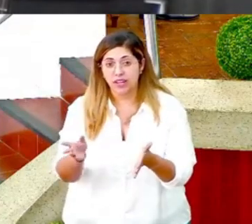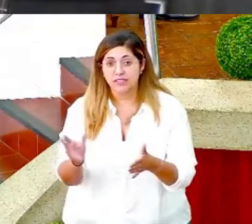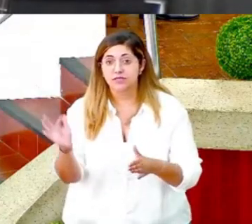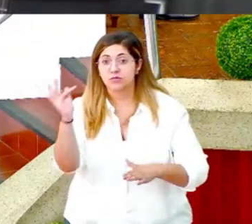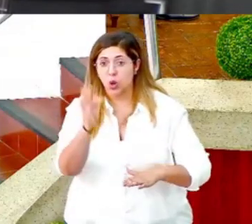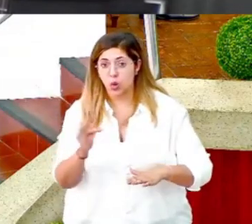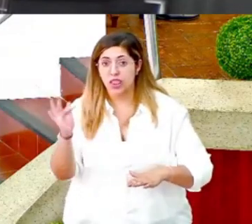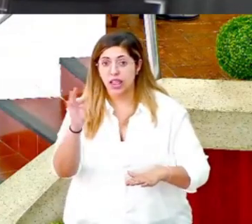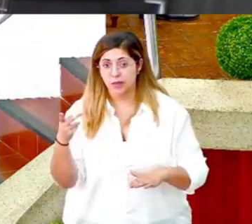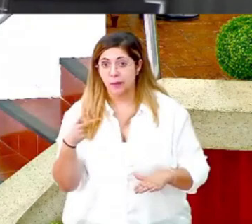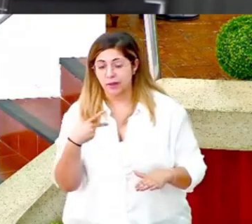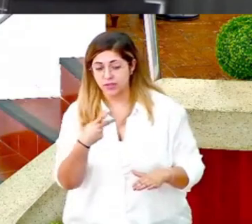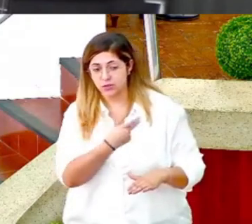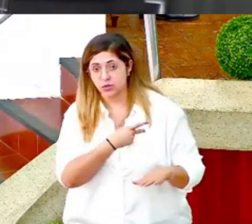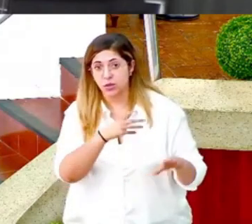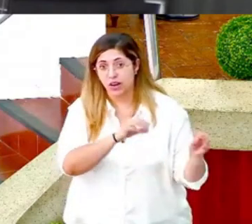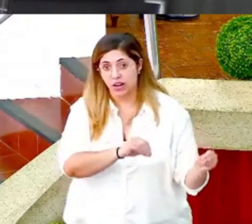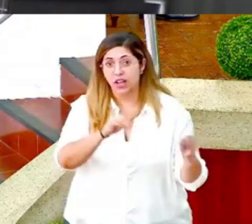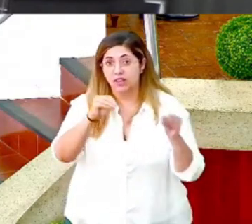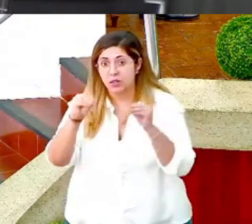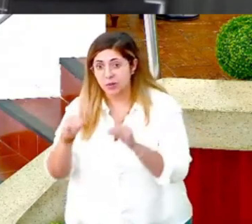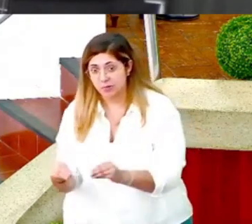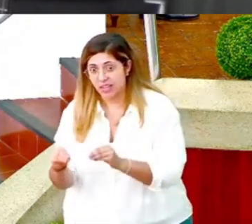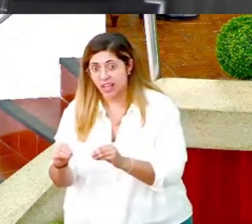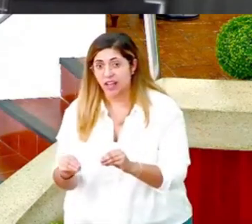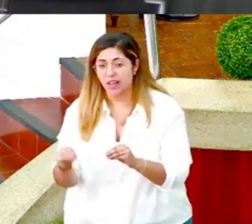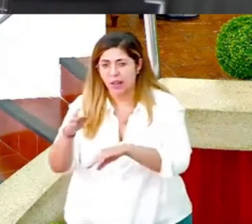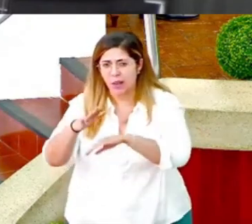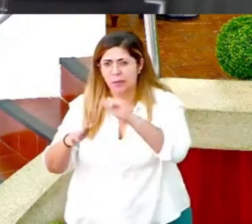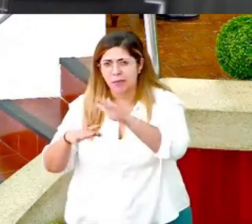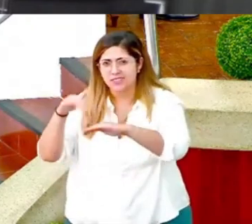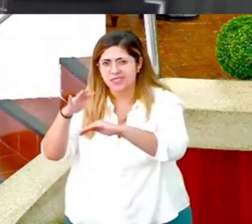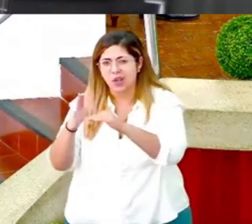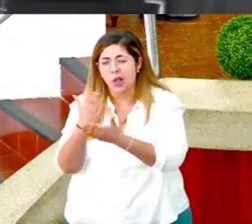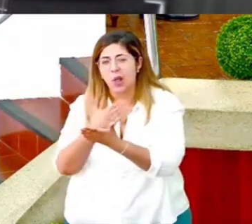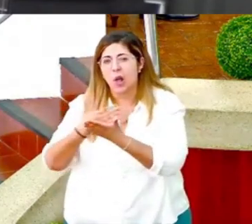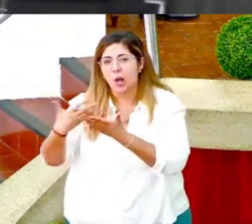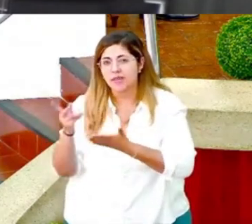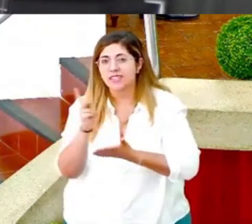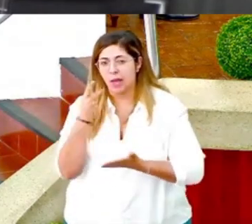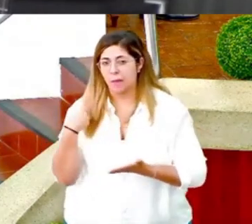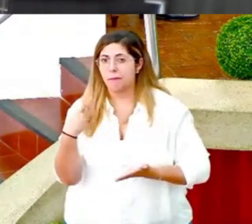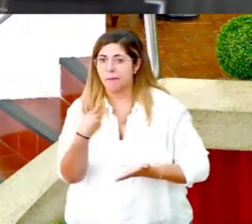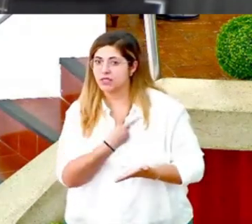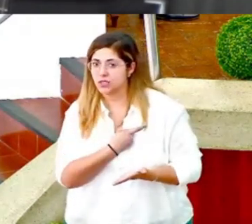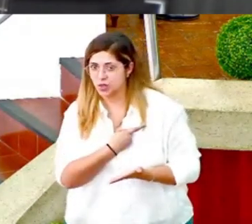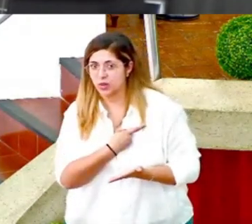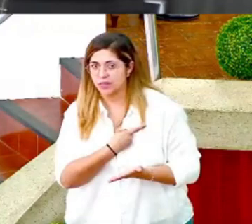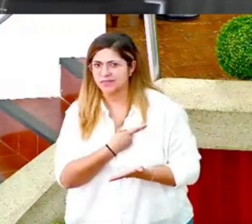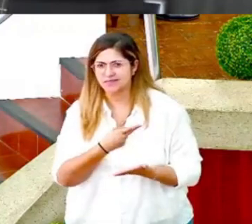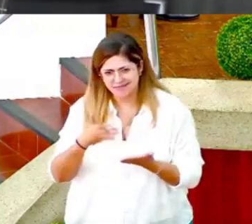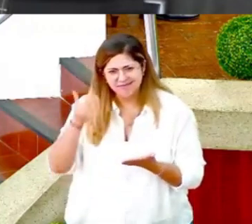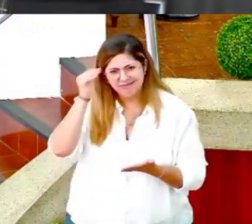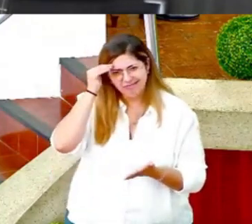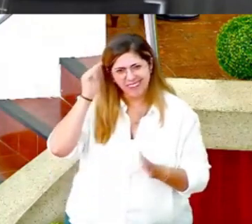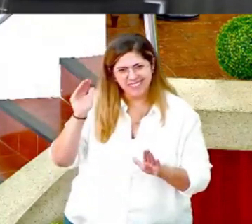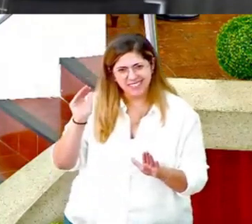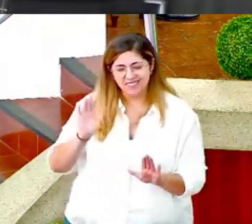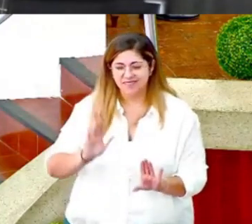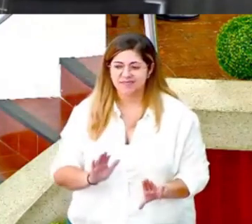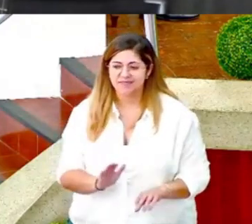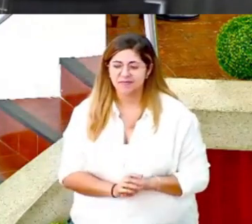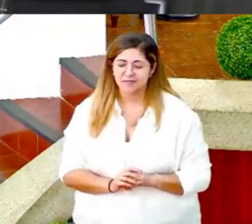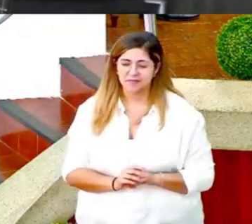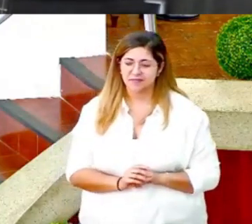ensinam netos. É uma história bonita quando a palavra de Deus é preservada, quando ela é aprendida de pai para